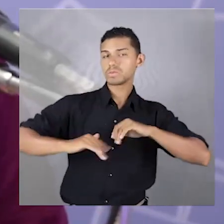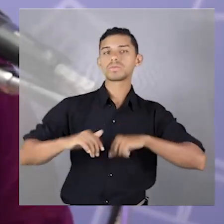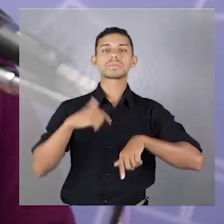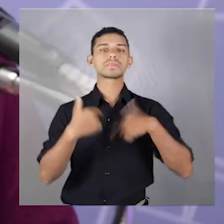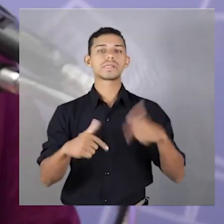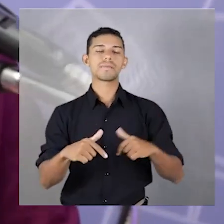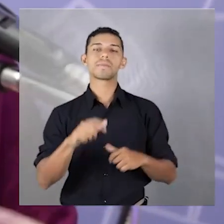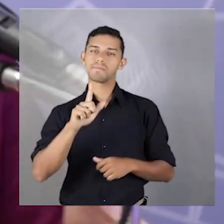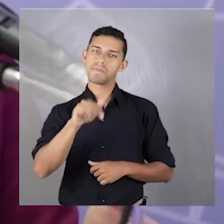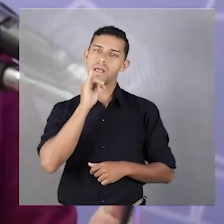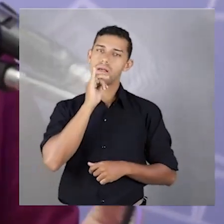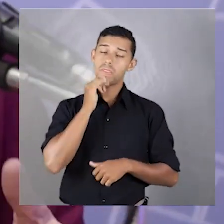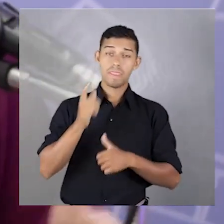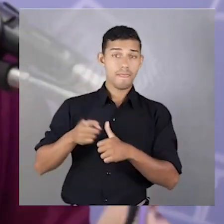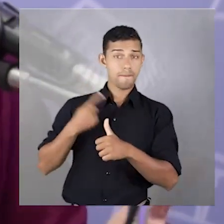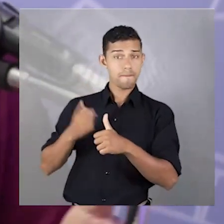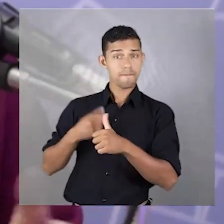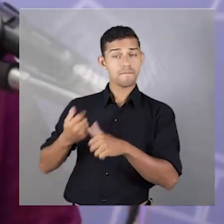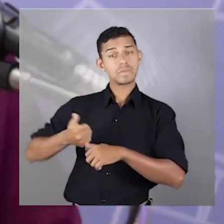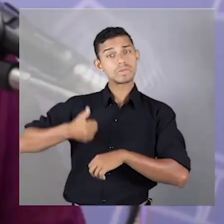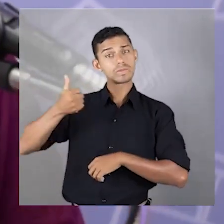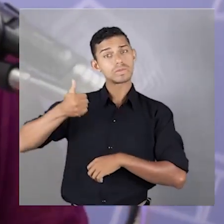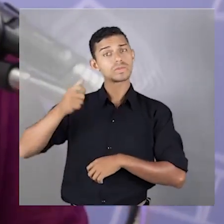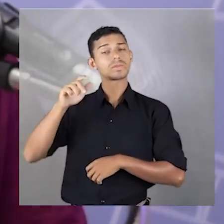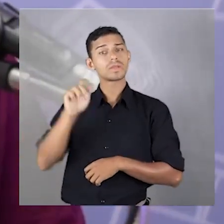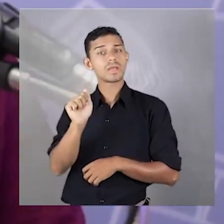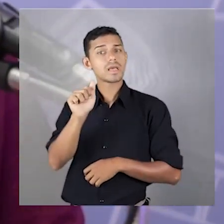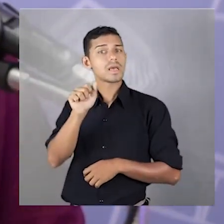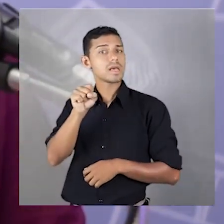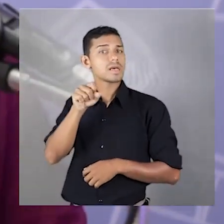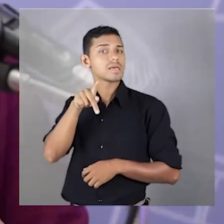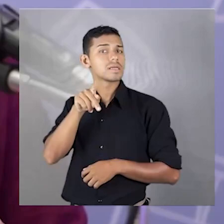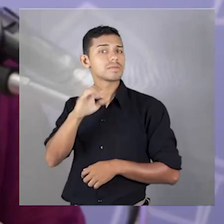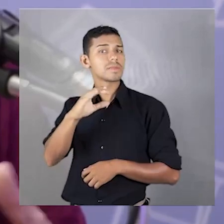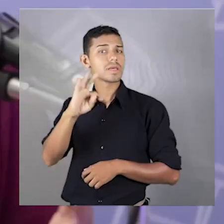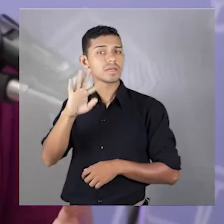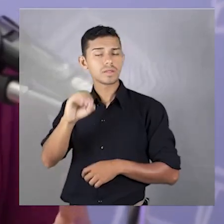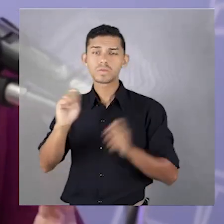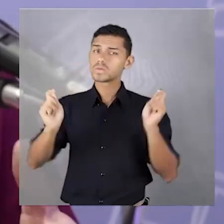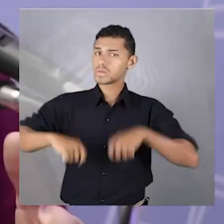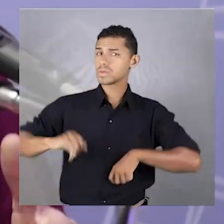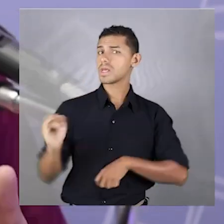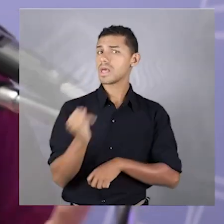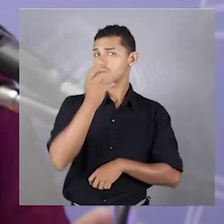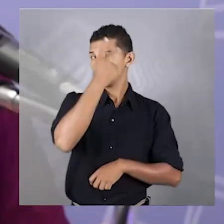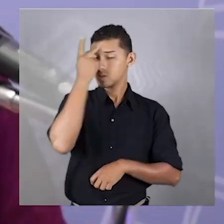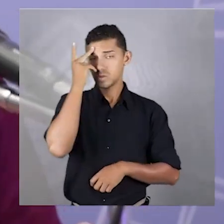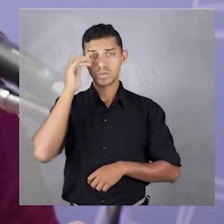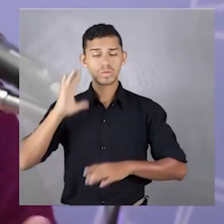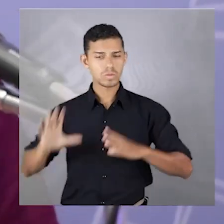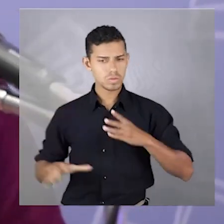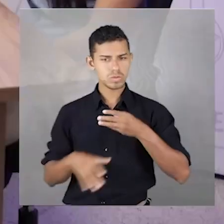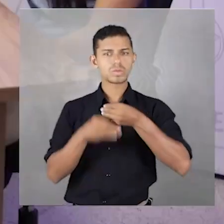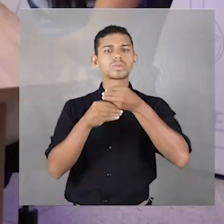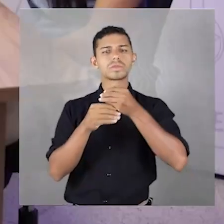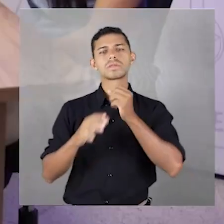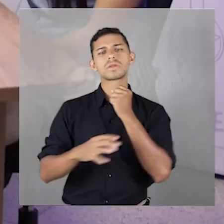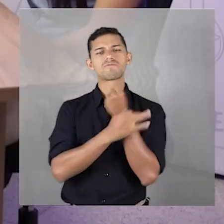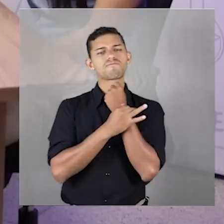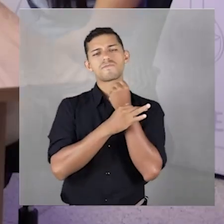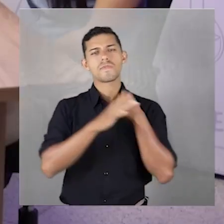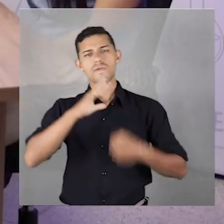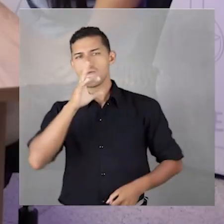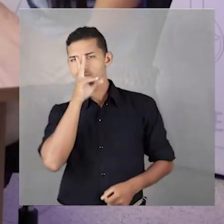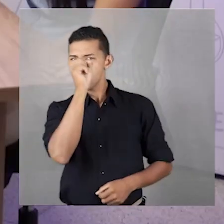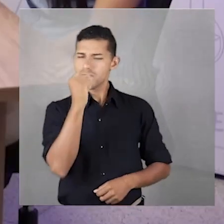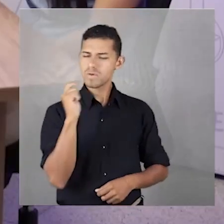trabalho. Então, nesse primeiro aspecto, né, é uma função de necessidade de você restabelecer as forças. Talvez a gente